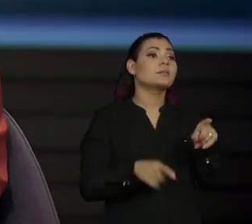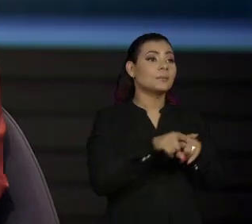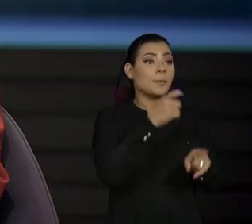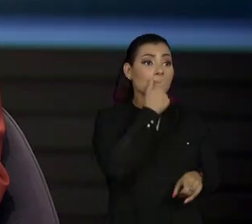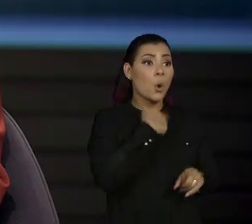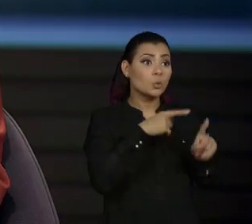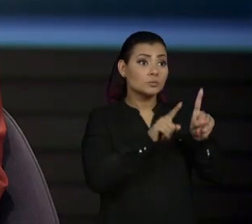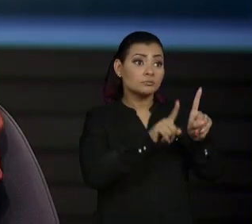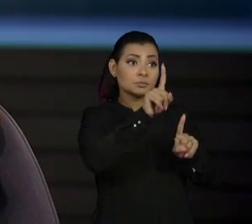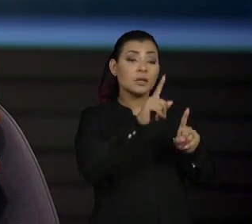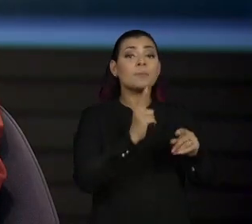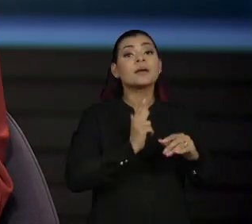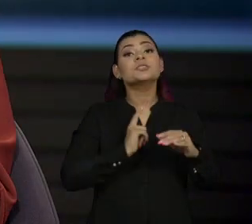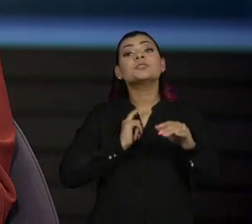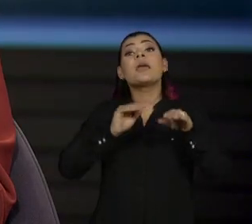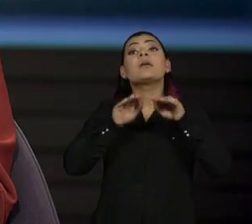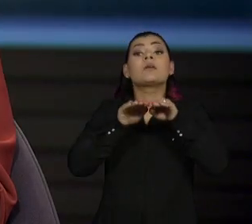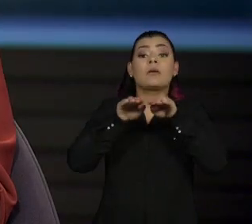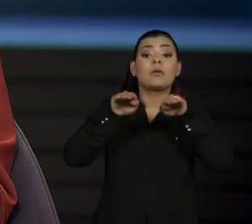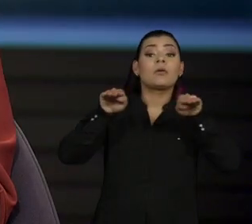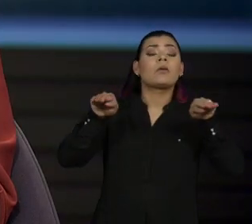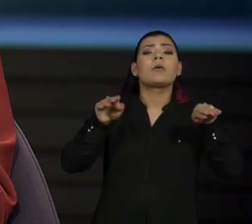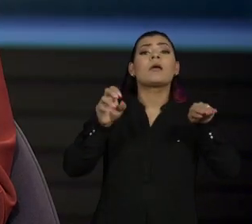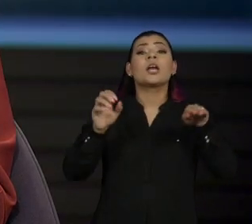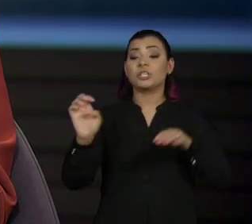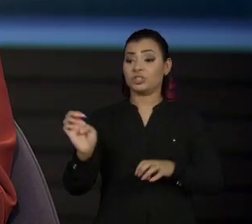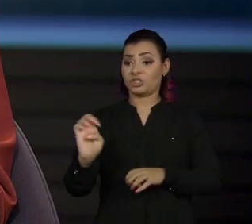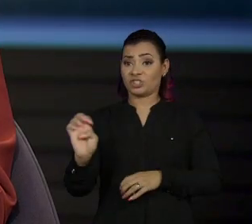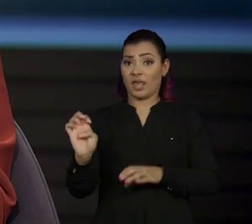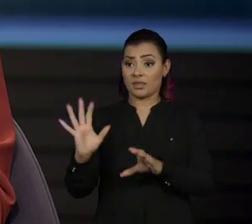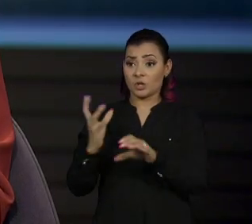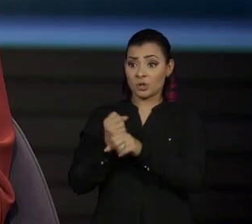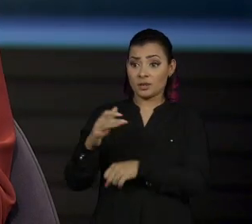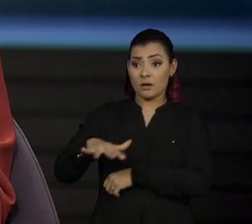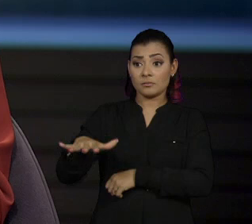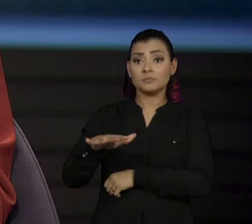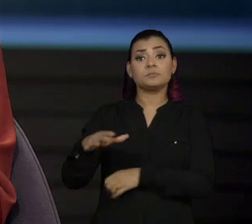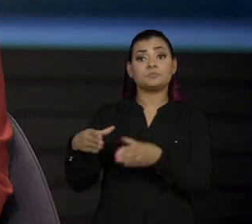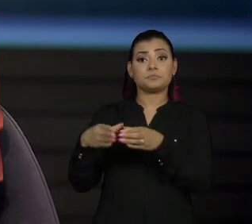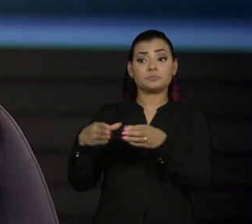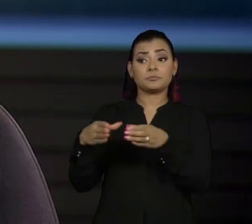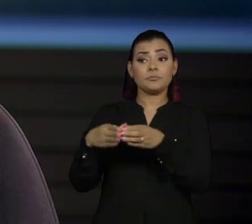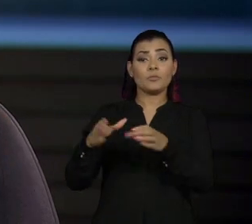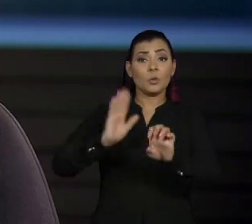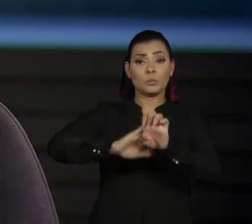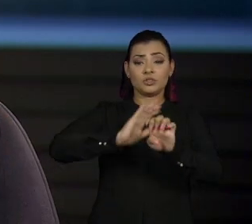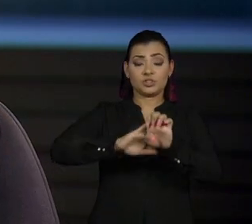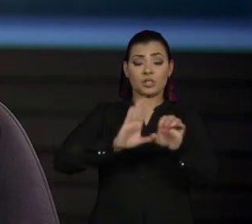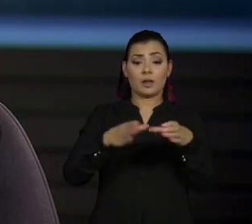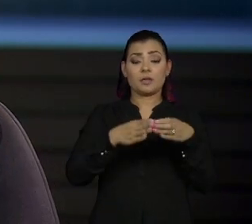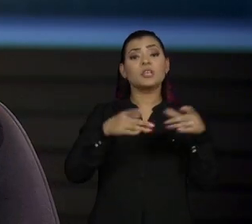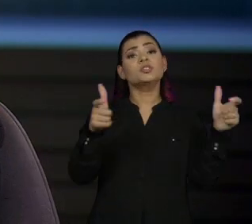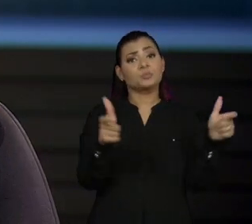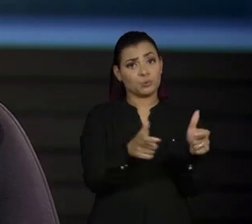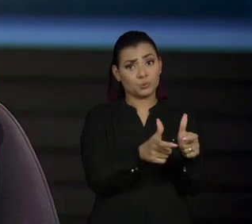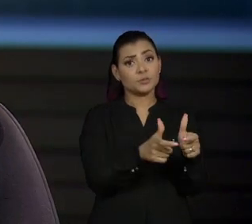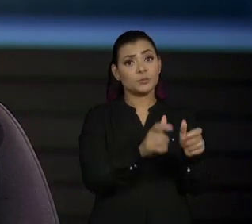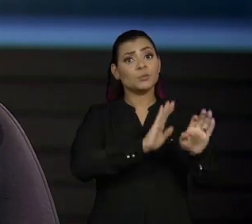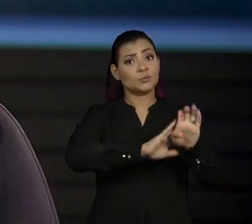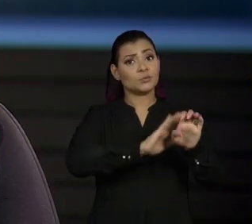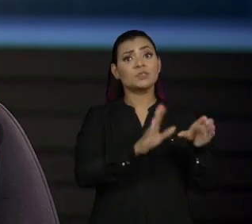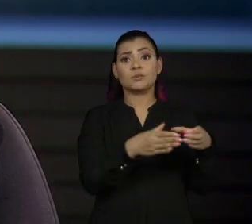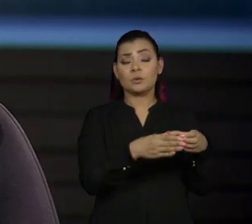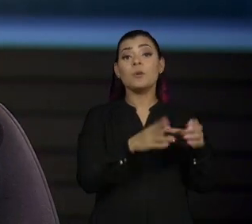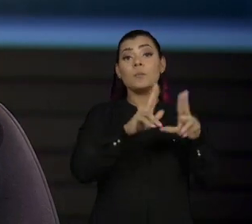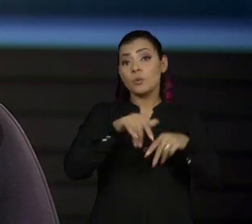mas tem um teto, né? O conjunto do eleitorado de esquerda na cidade, ele tem diminuído nas últimas eleições. Tanto que o